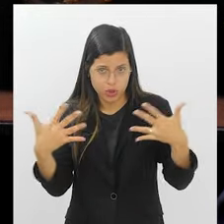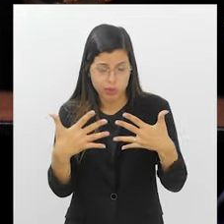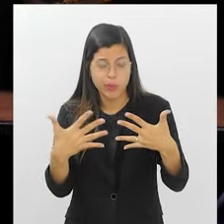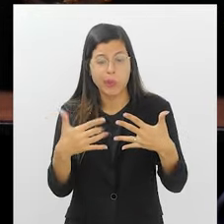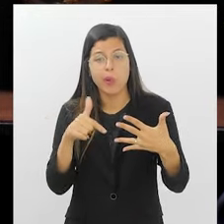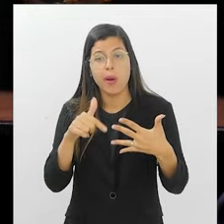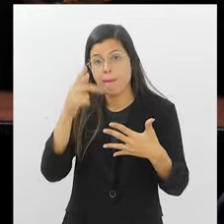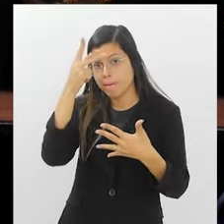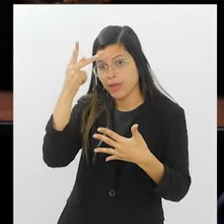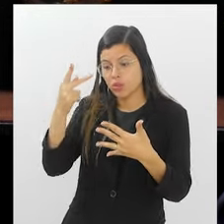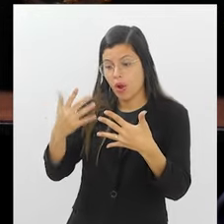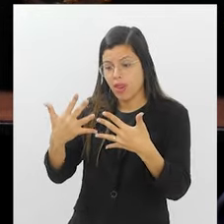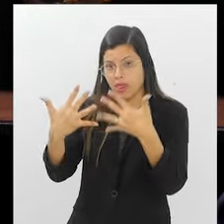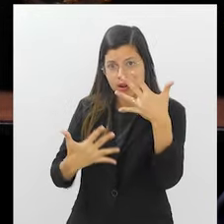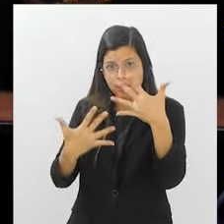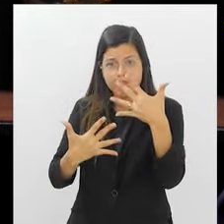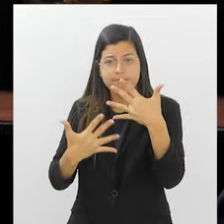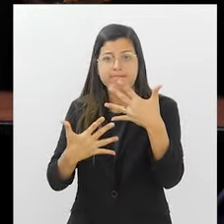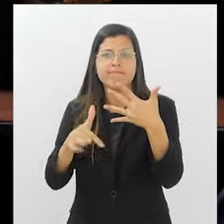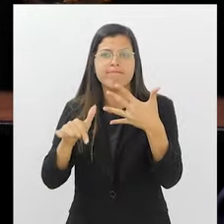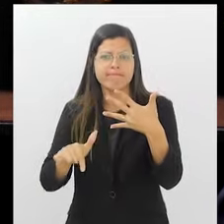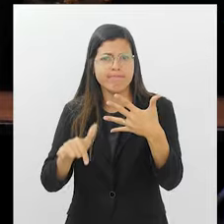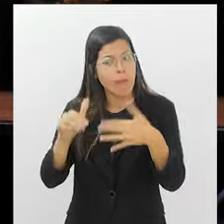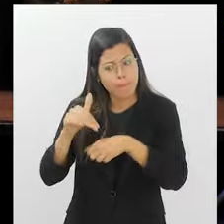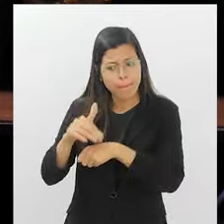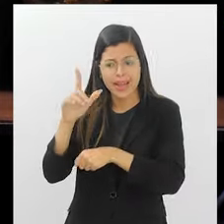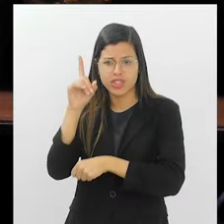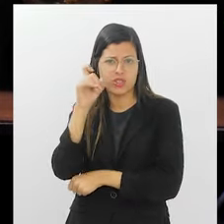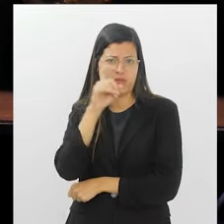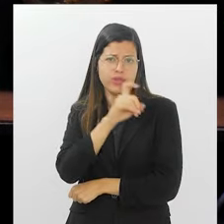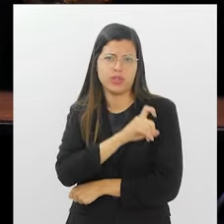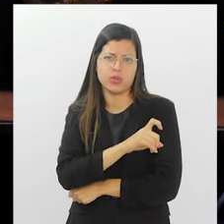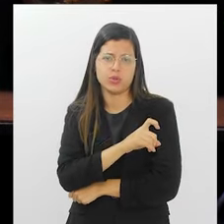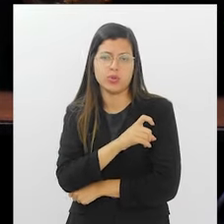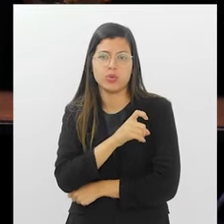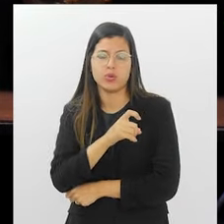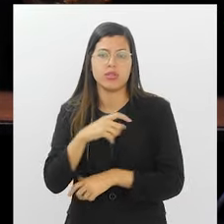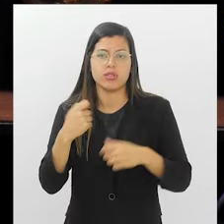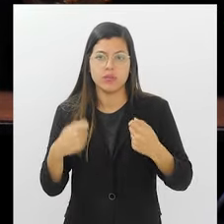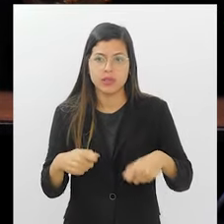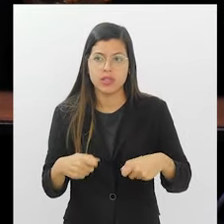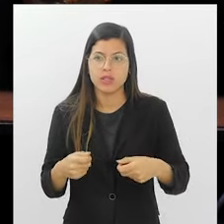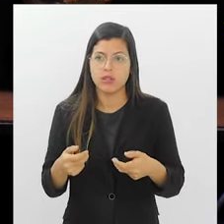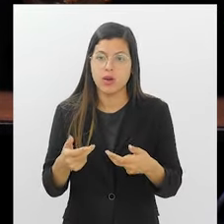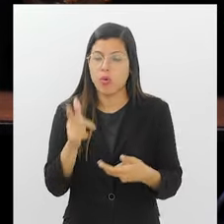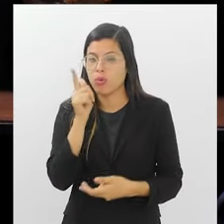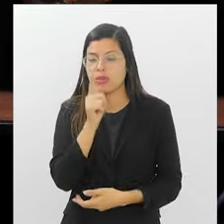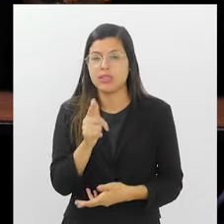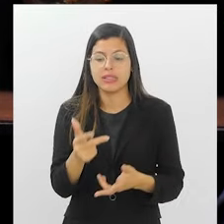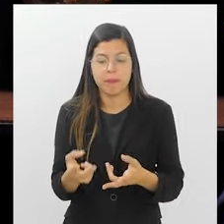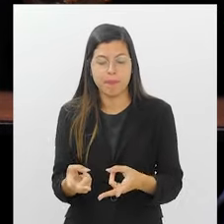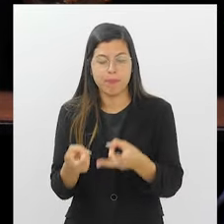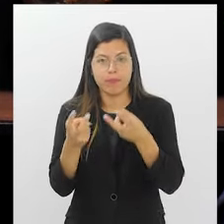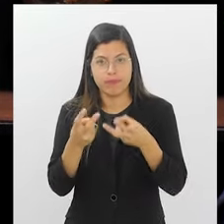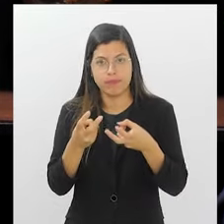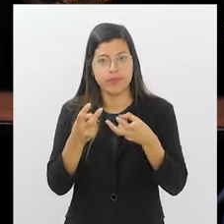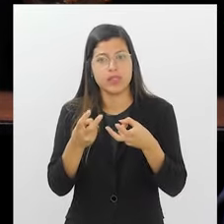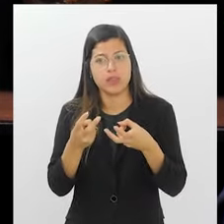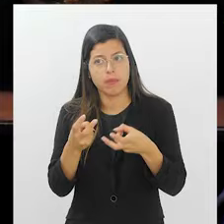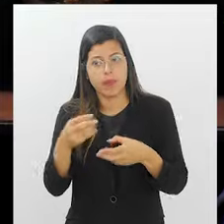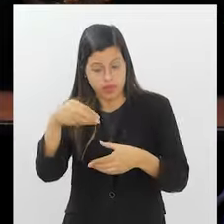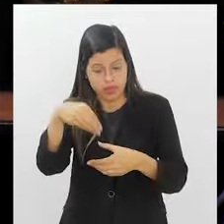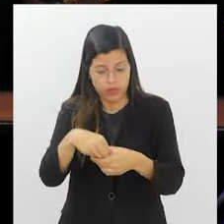uma pessoa, né, neuroatípica é muito mais. Né? A gente precisa, de fato, conseguir enxergar que